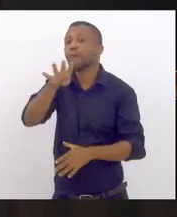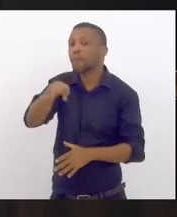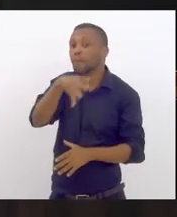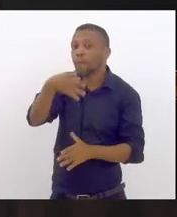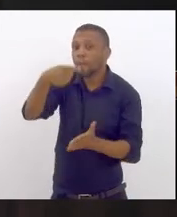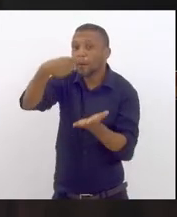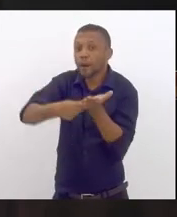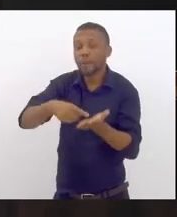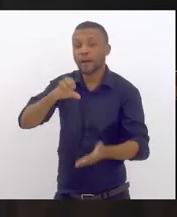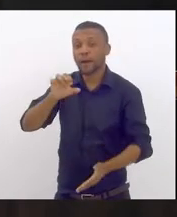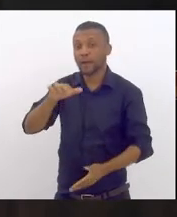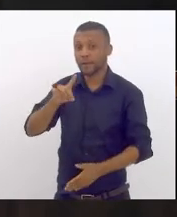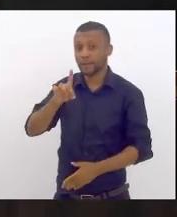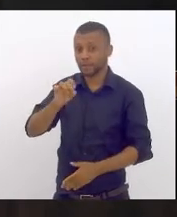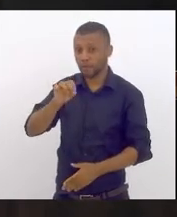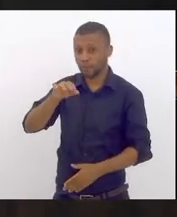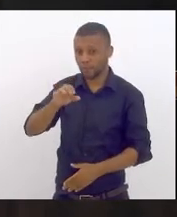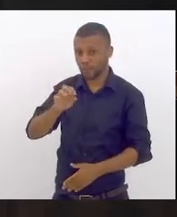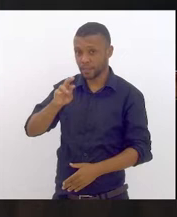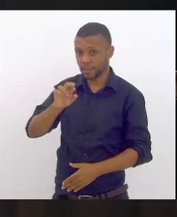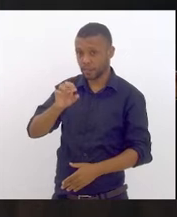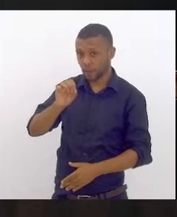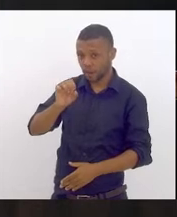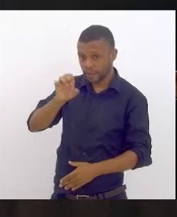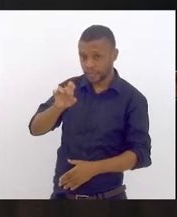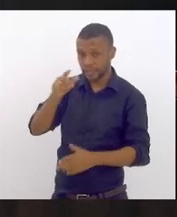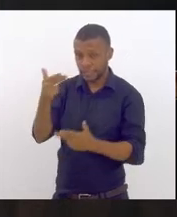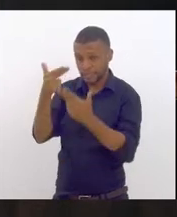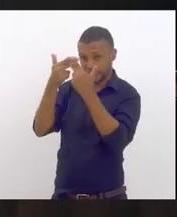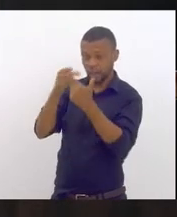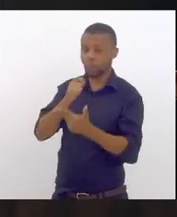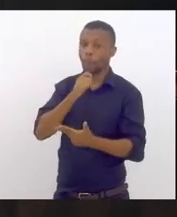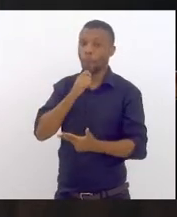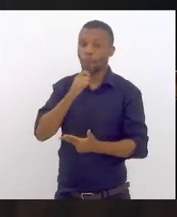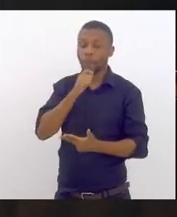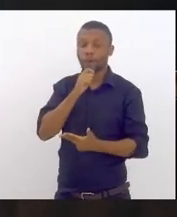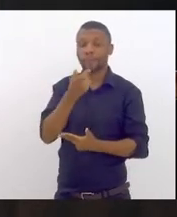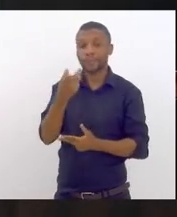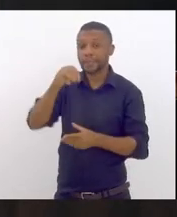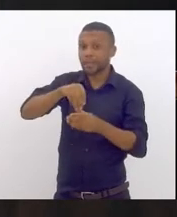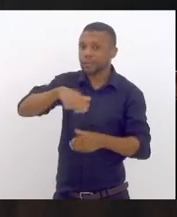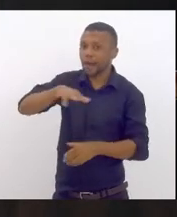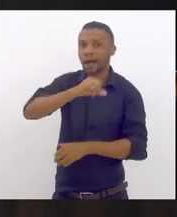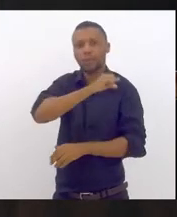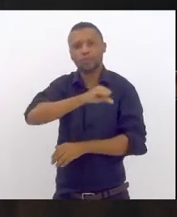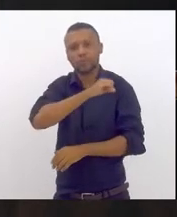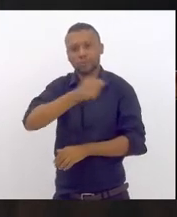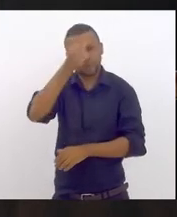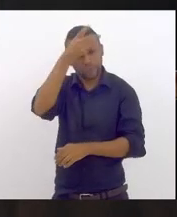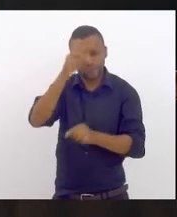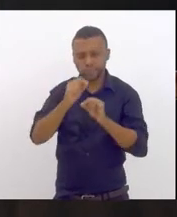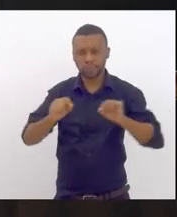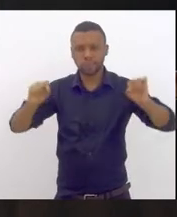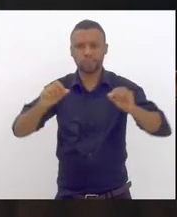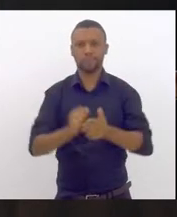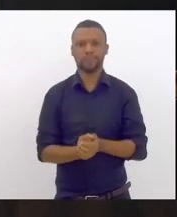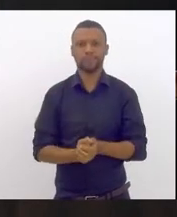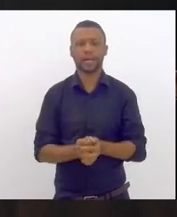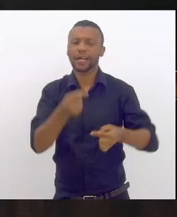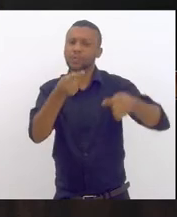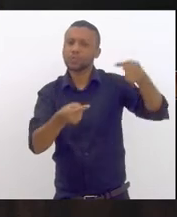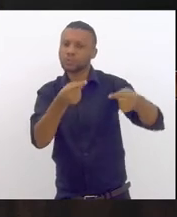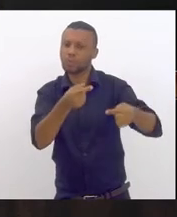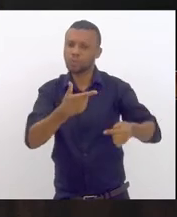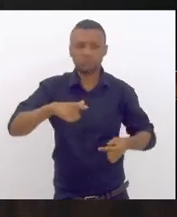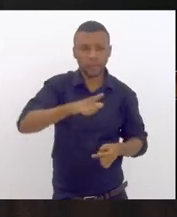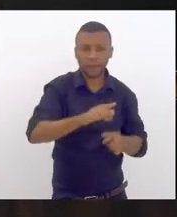Sem Trauma no âmbito do Estado do Rio de Janeiro e da outras providências. Em discussão, não havendo o que querer discutir, encerrada a discussão e votação. Os